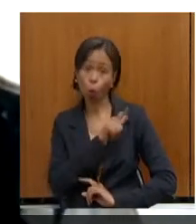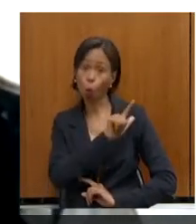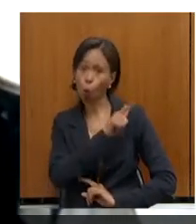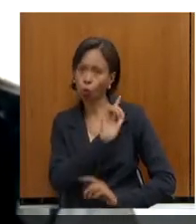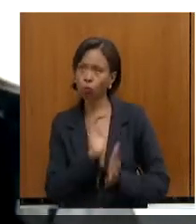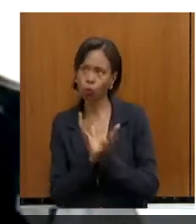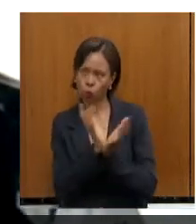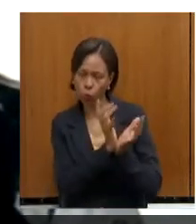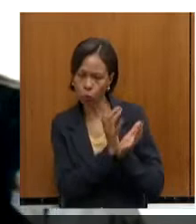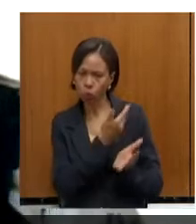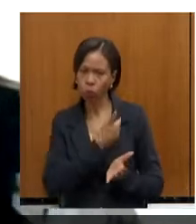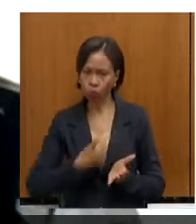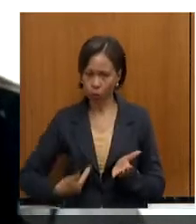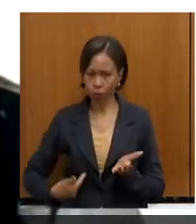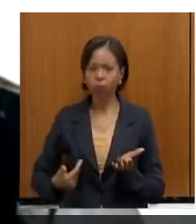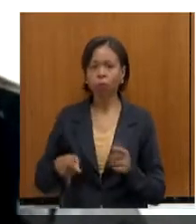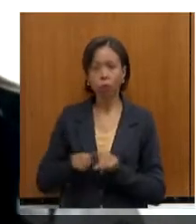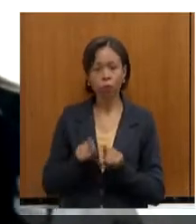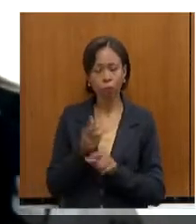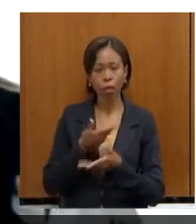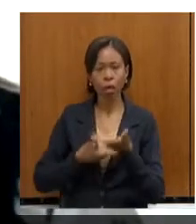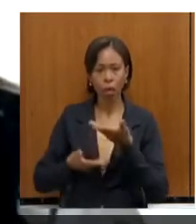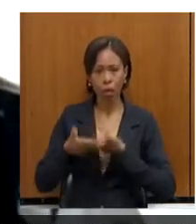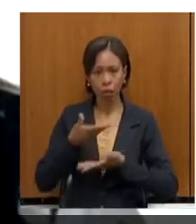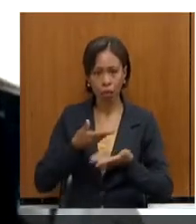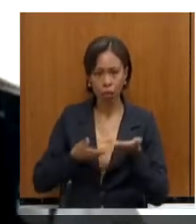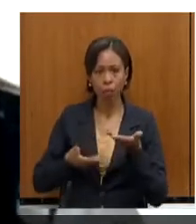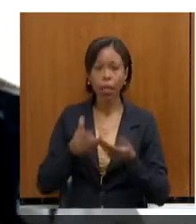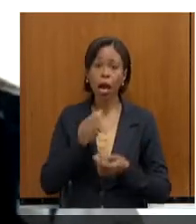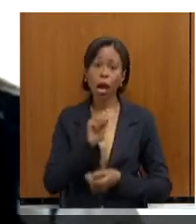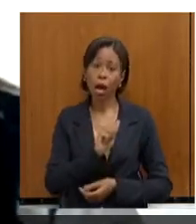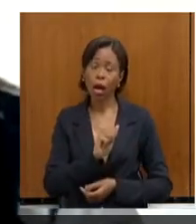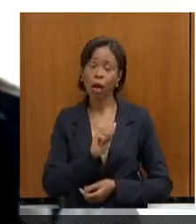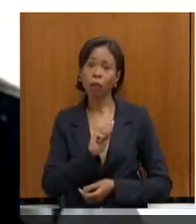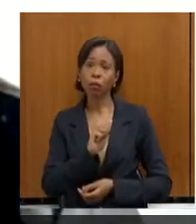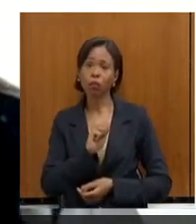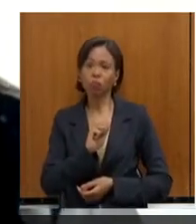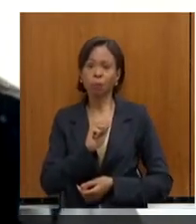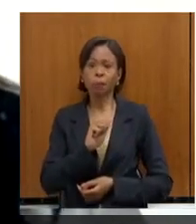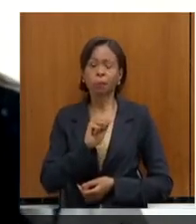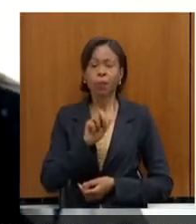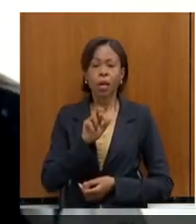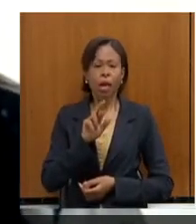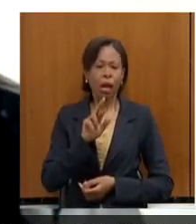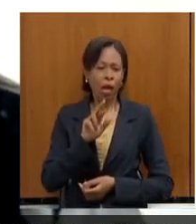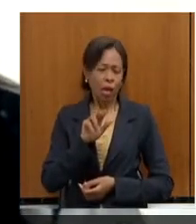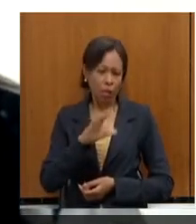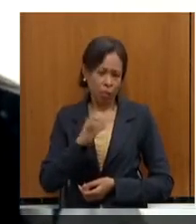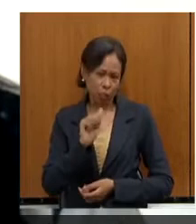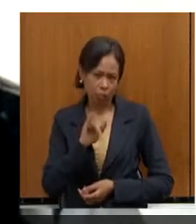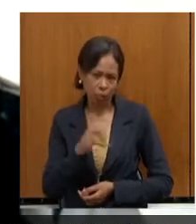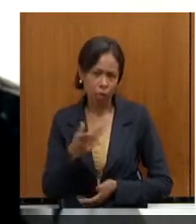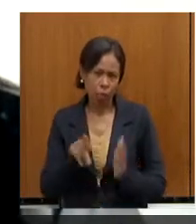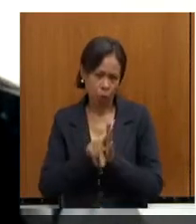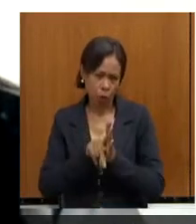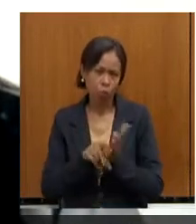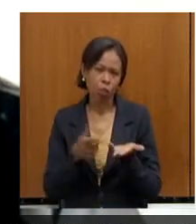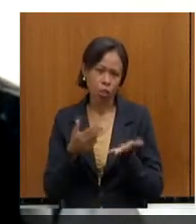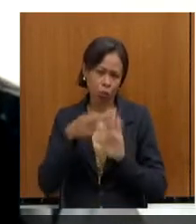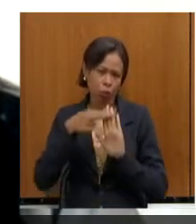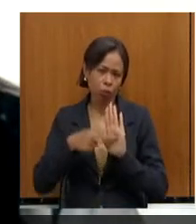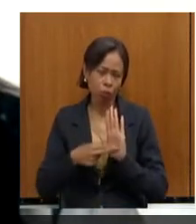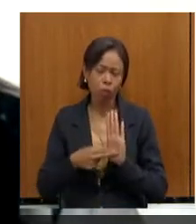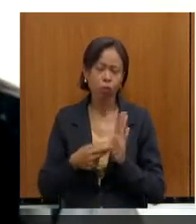do governo é a aí a gente reguladora de saneamento próprio bebê mexer que ajudou aí na modelagem então mais uma